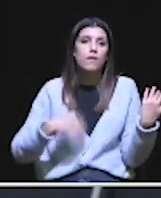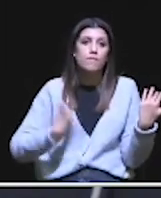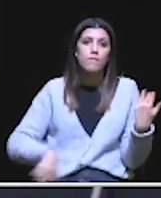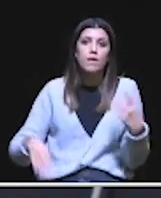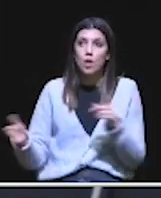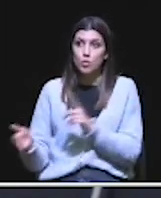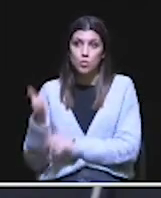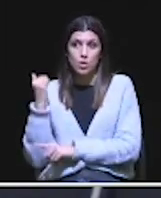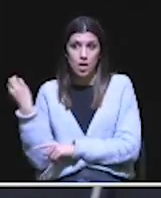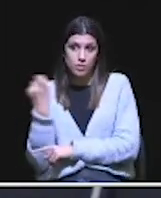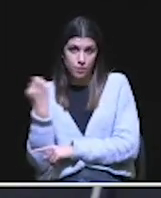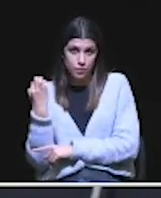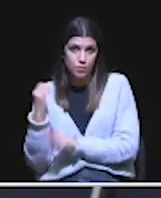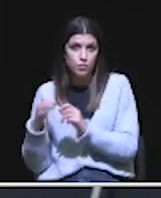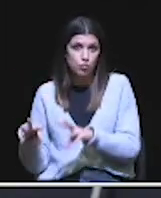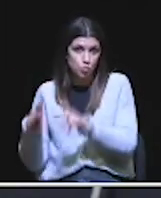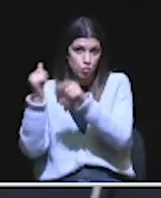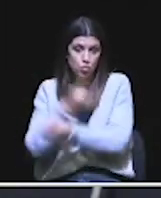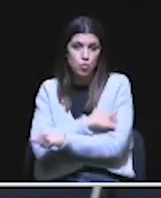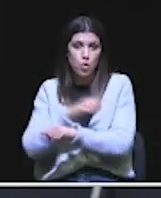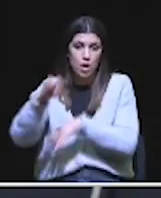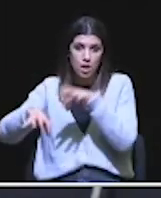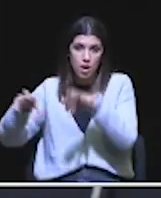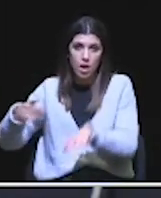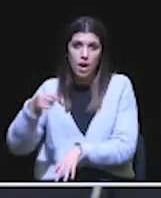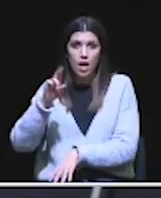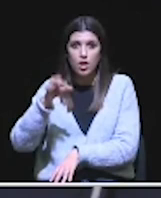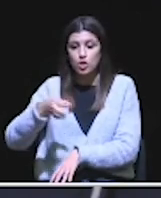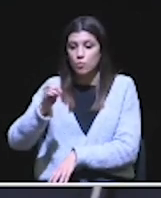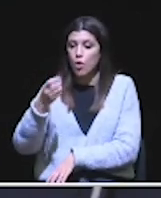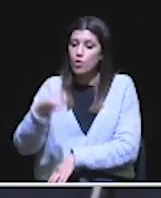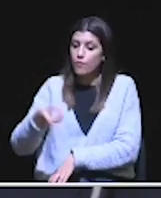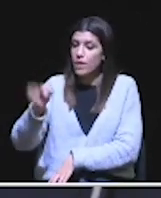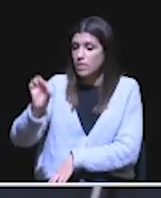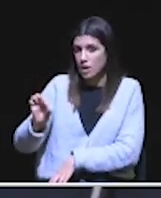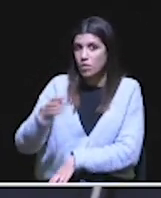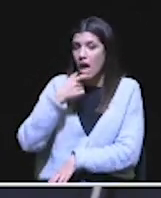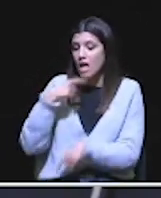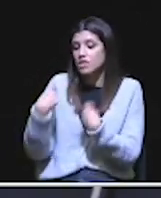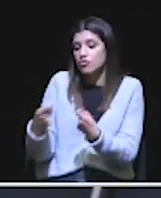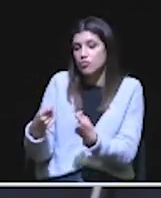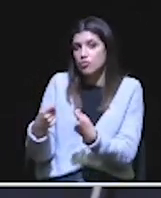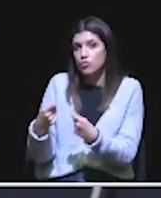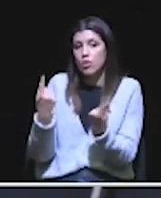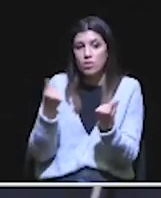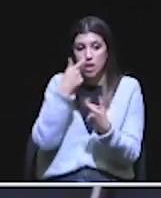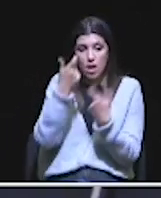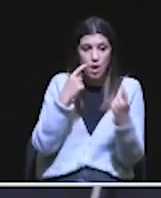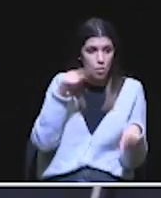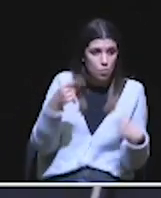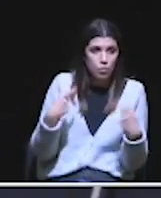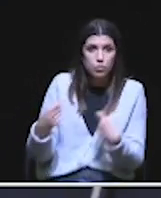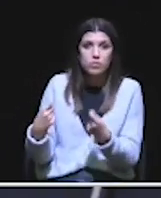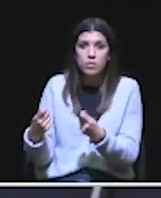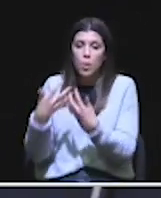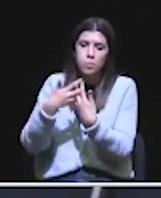sucesso que resultou a requalificação urbana da Expo 98. Quando se gasta muito dinheiro do erário público, com mais incertezas do que